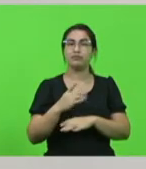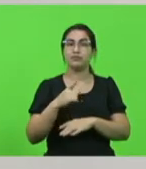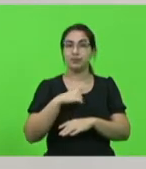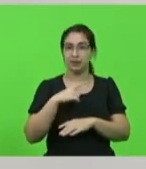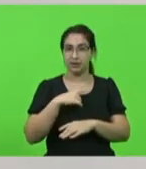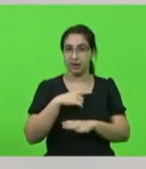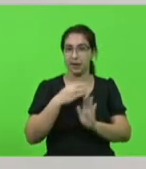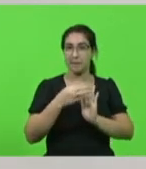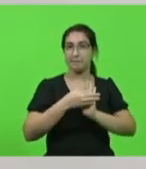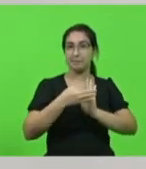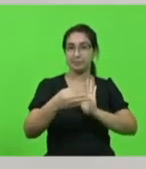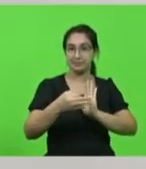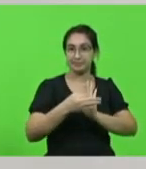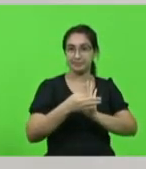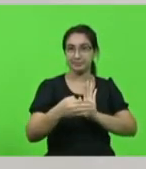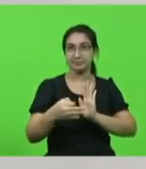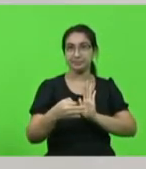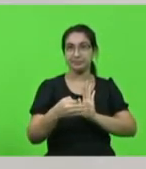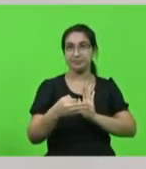parecer